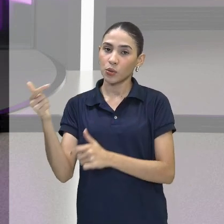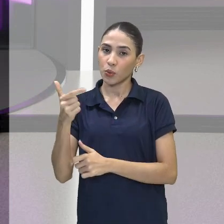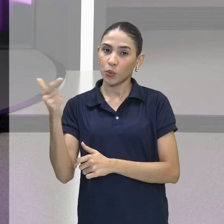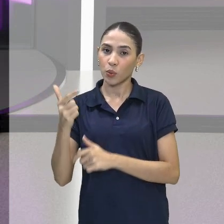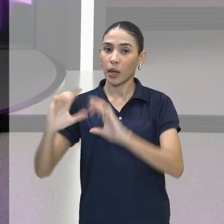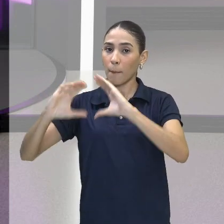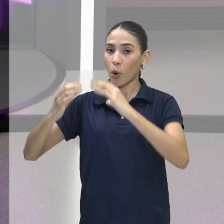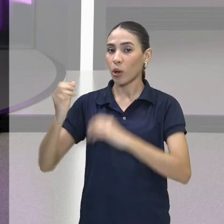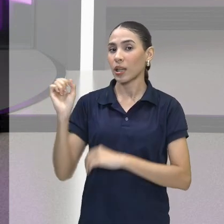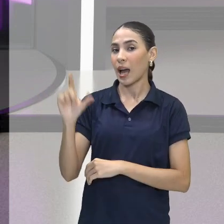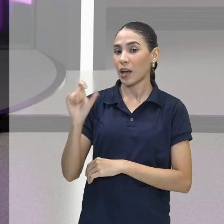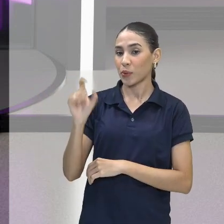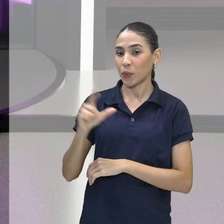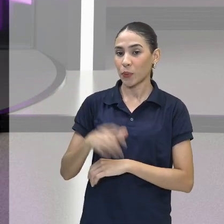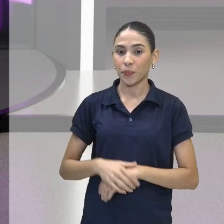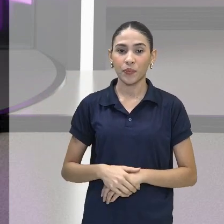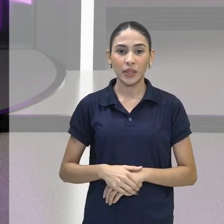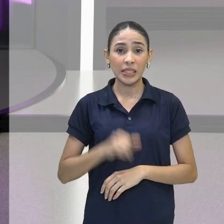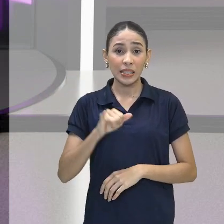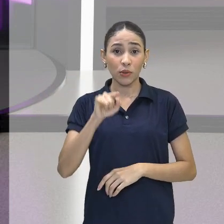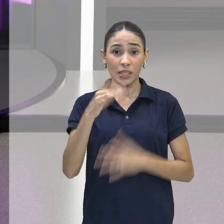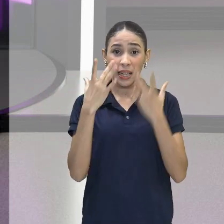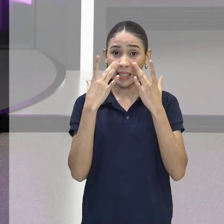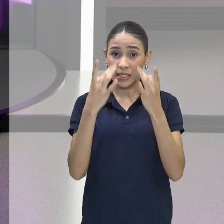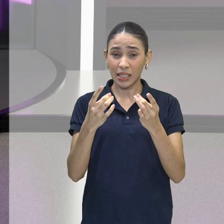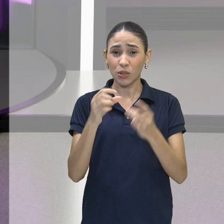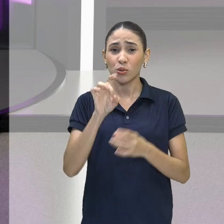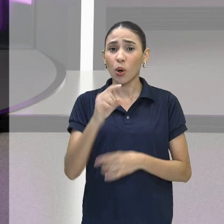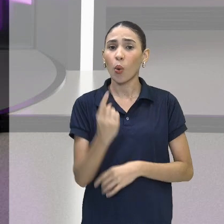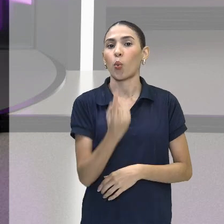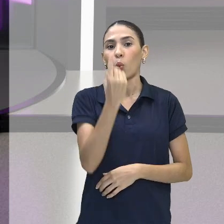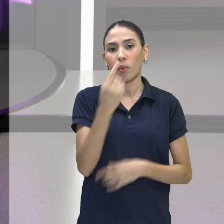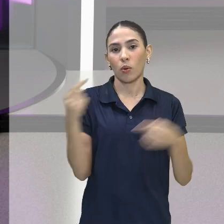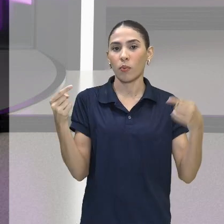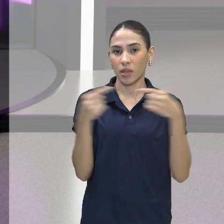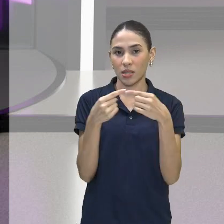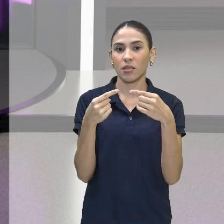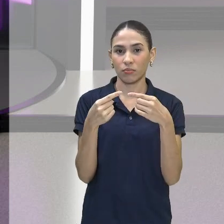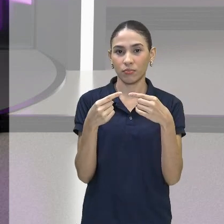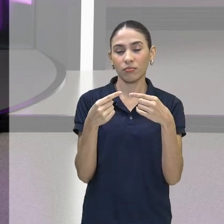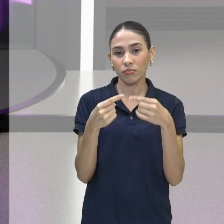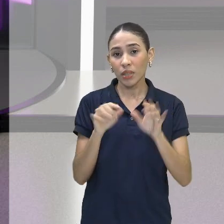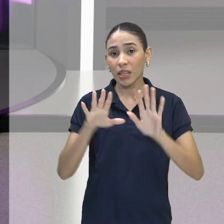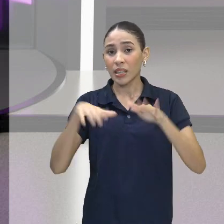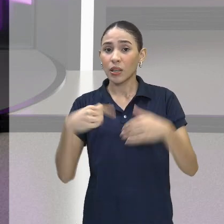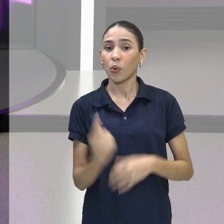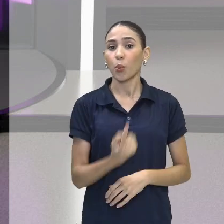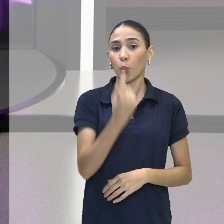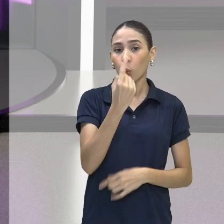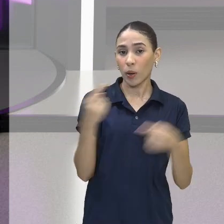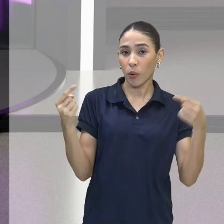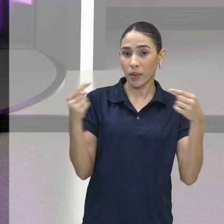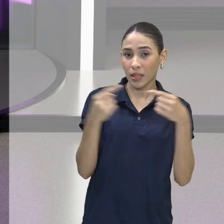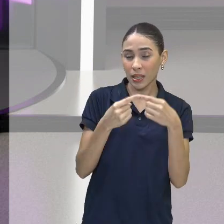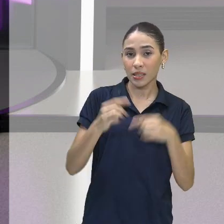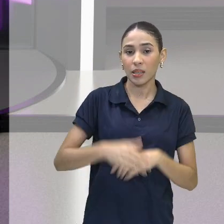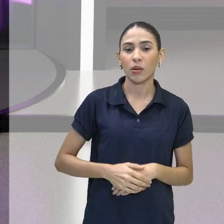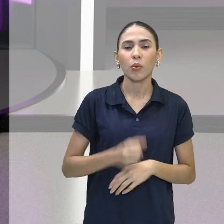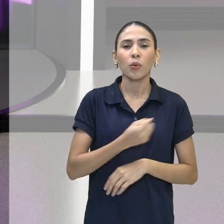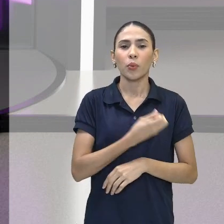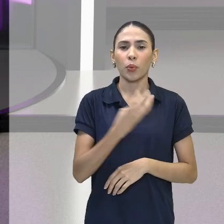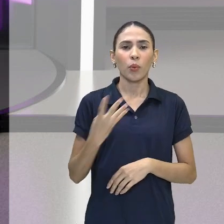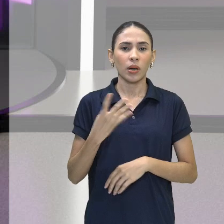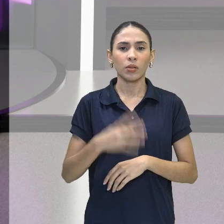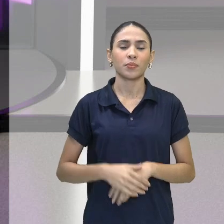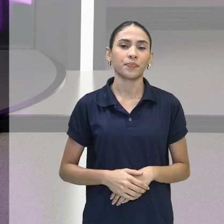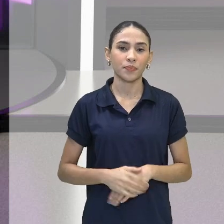você observar aqui, ó, eu só tenho uma combinação, beleza? Então, uma combinação de um total de quanto? De